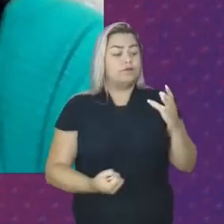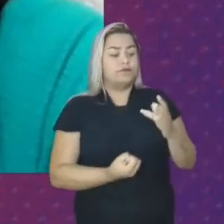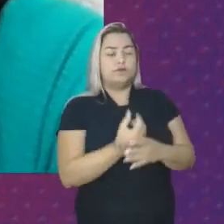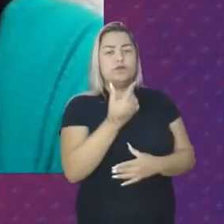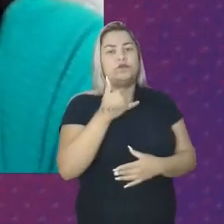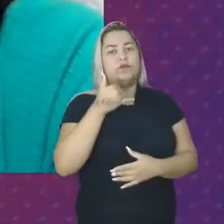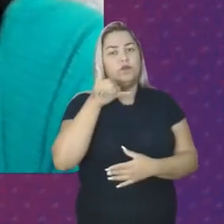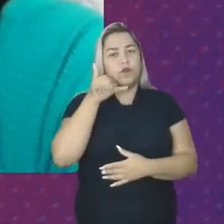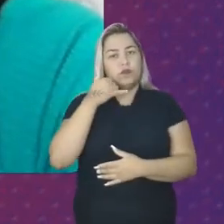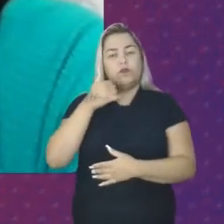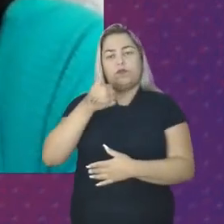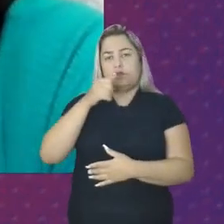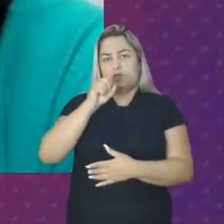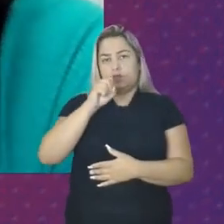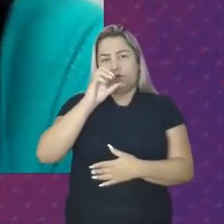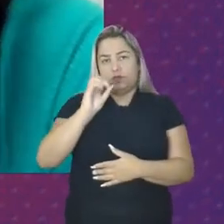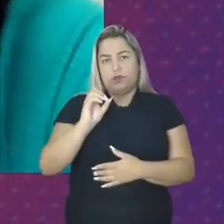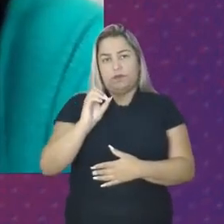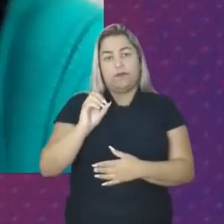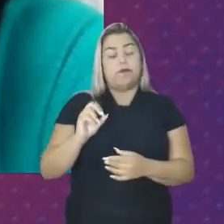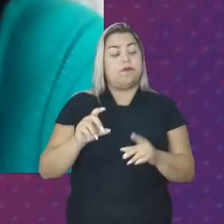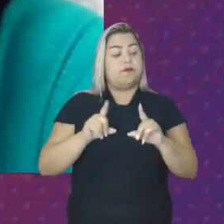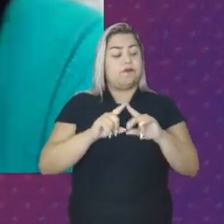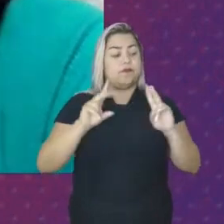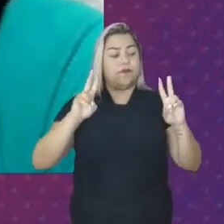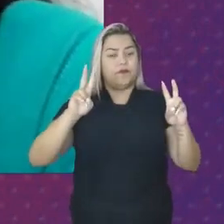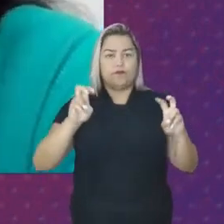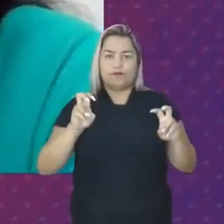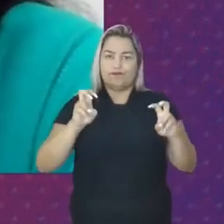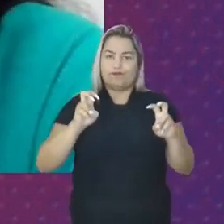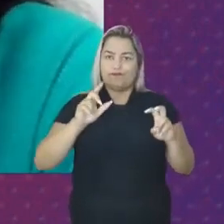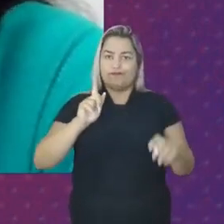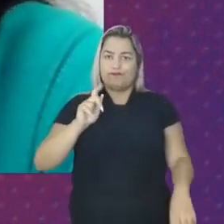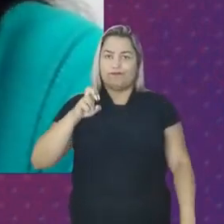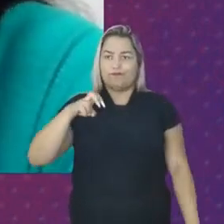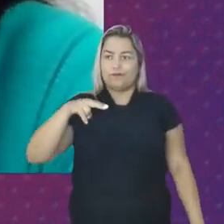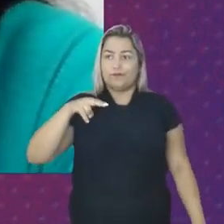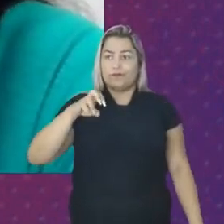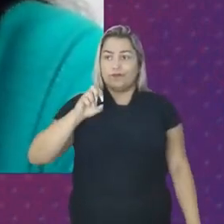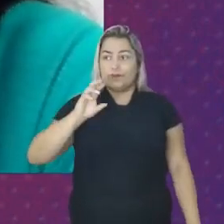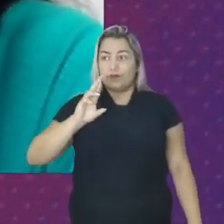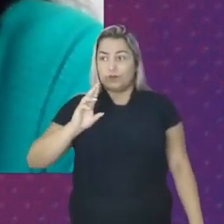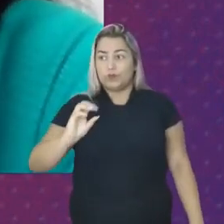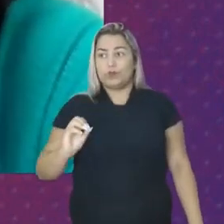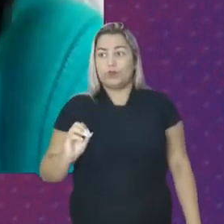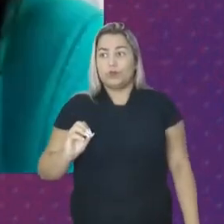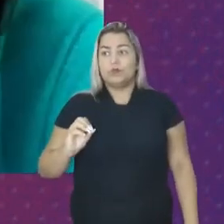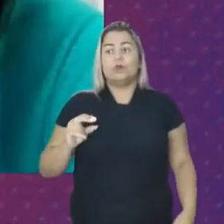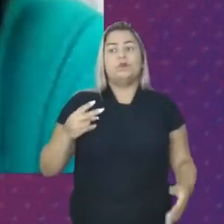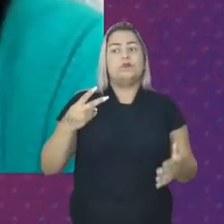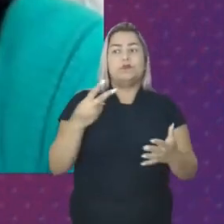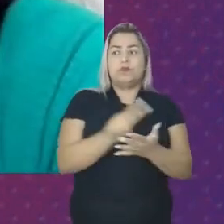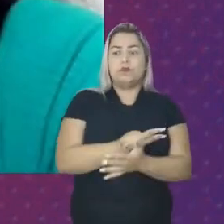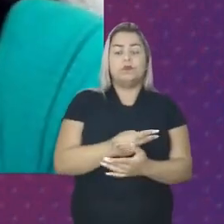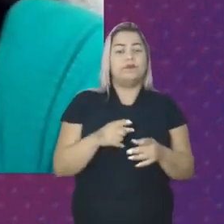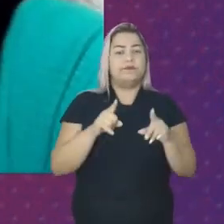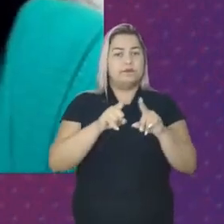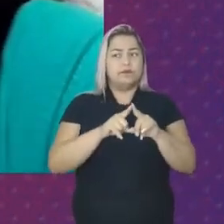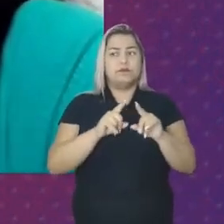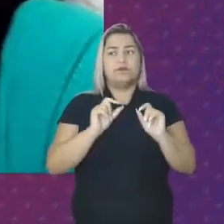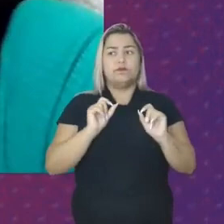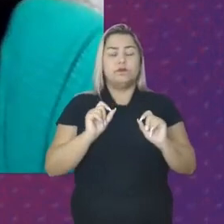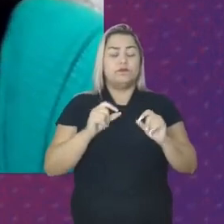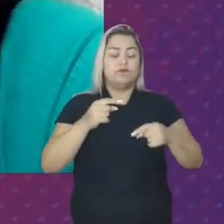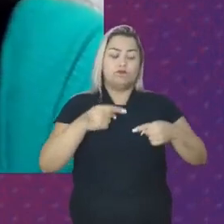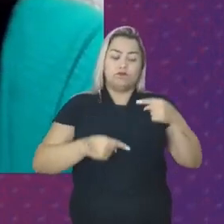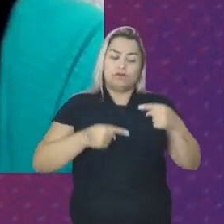Ligue 180, essa temática de violência de gênero passa para um caráter mais executivo, né, da